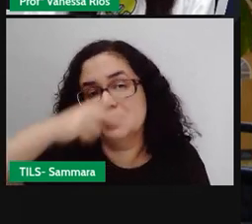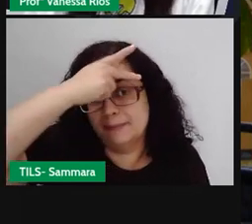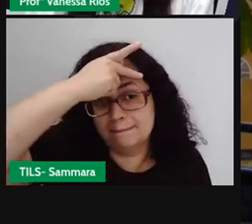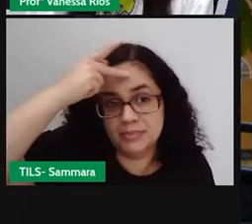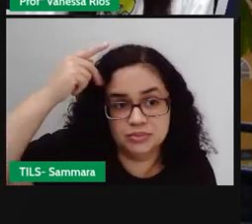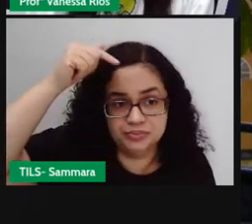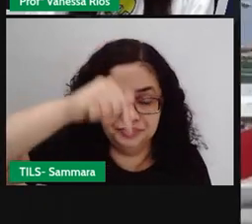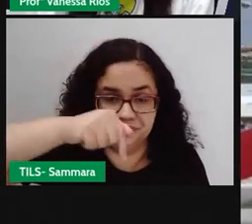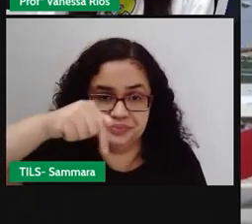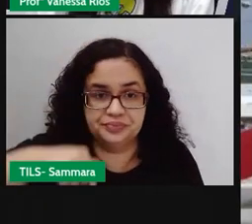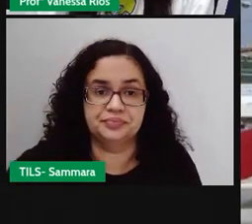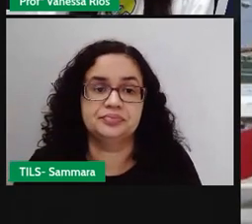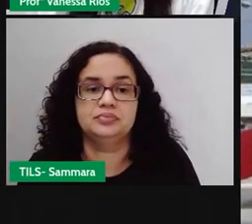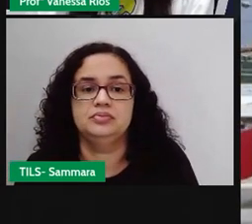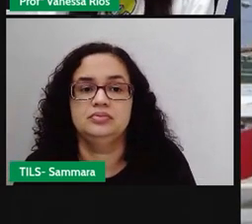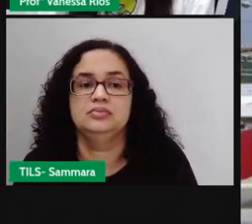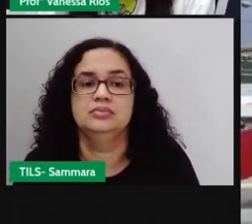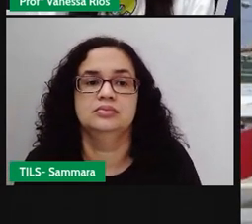daqui.